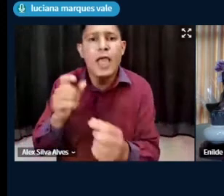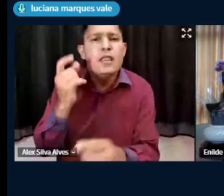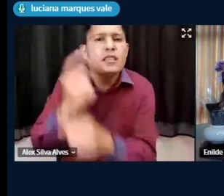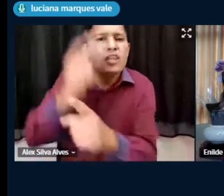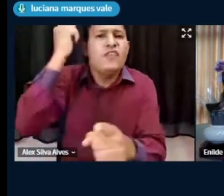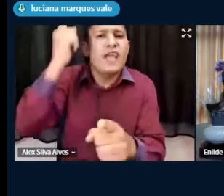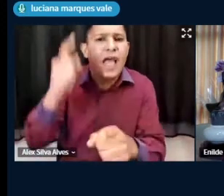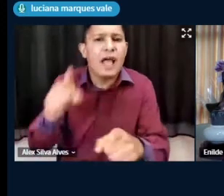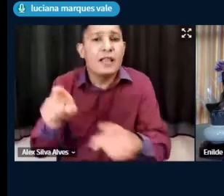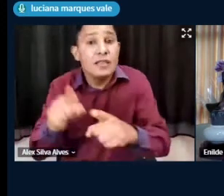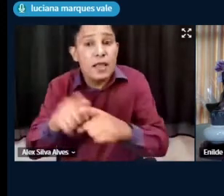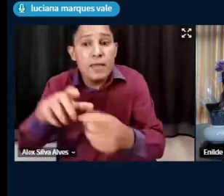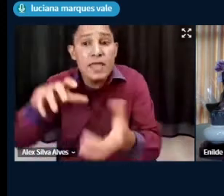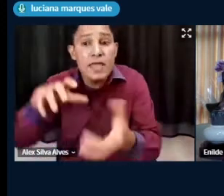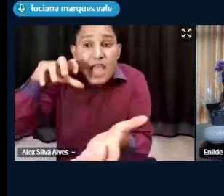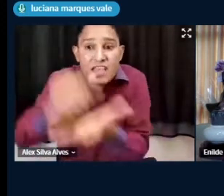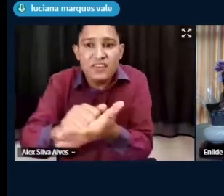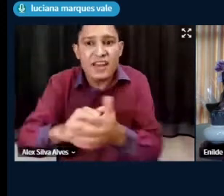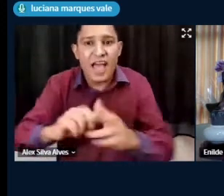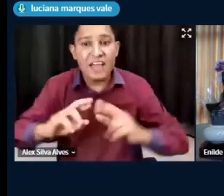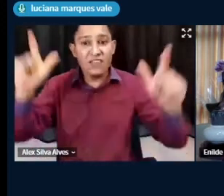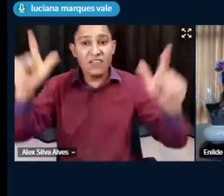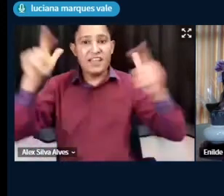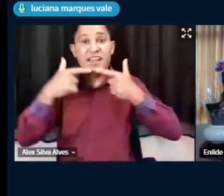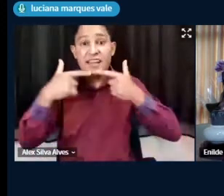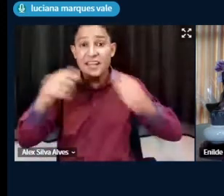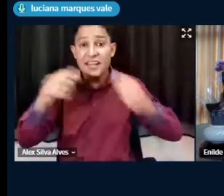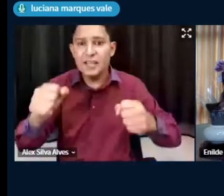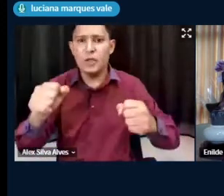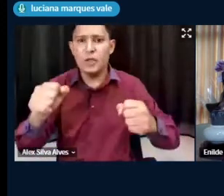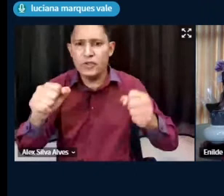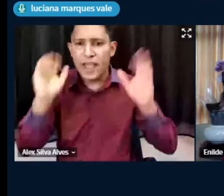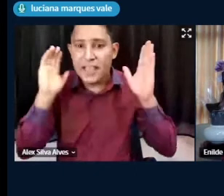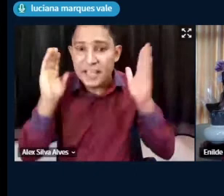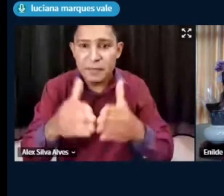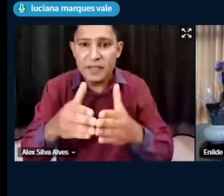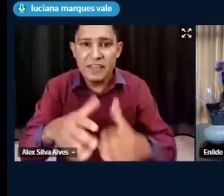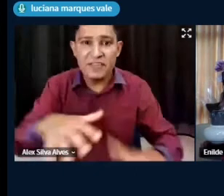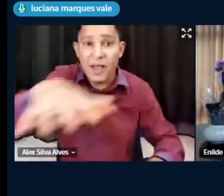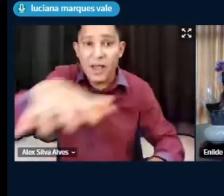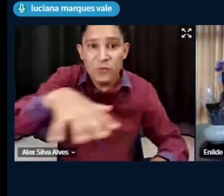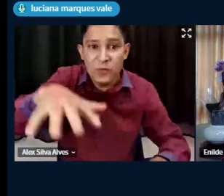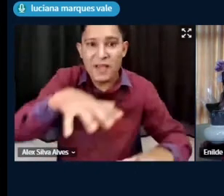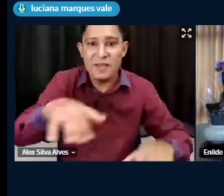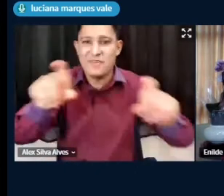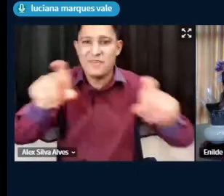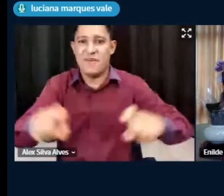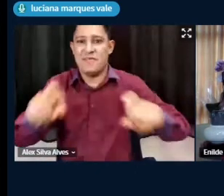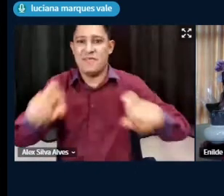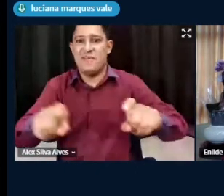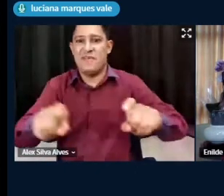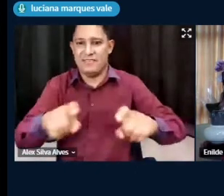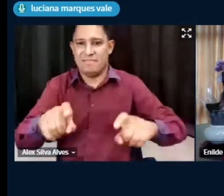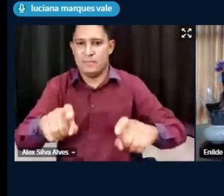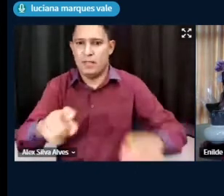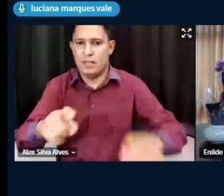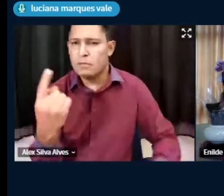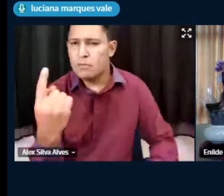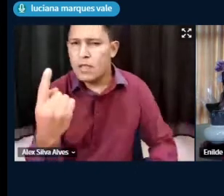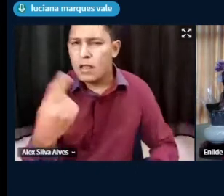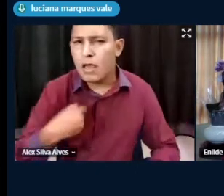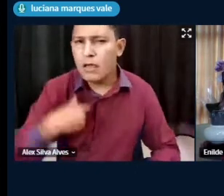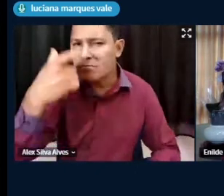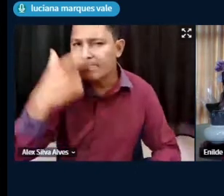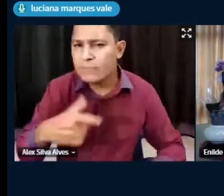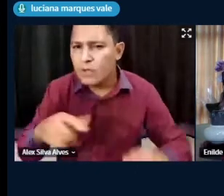adotamos um método de pesquisa que proporciona a identificação e o registro das